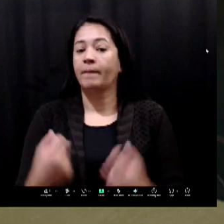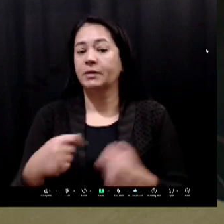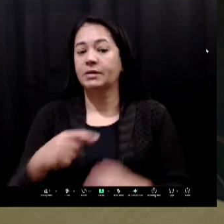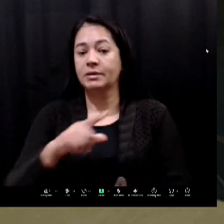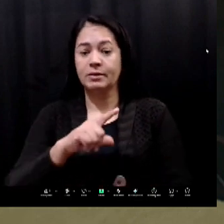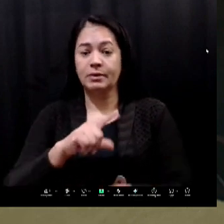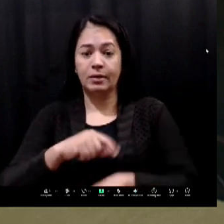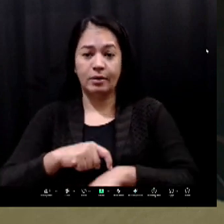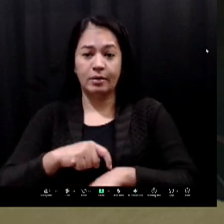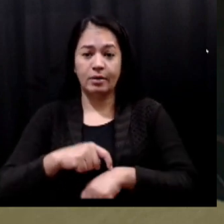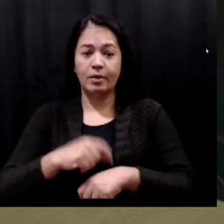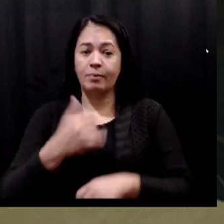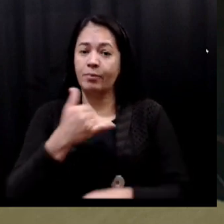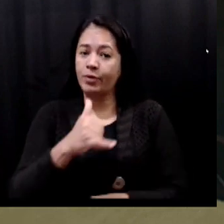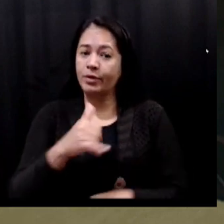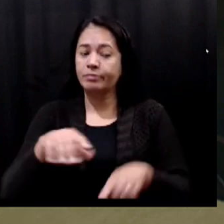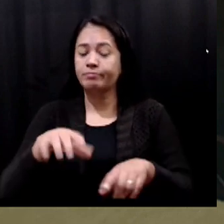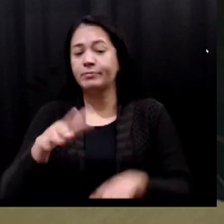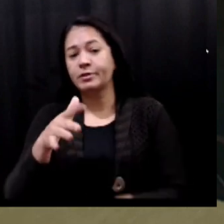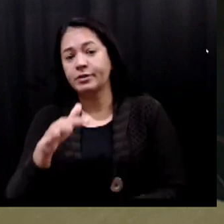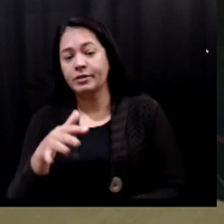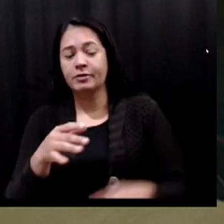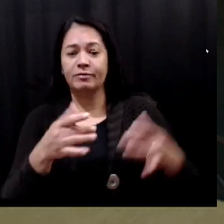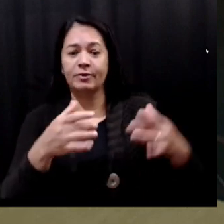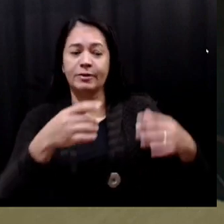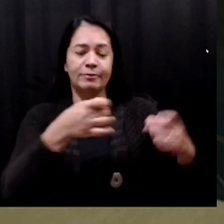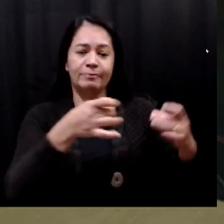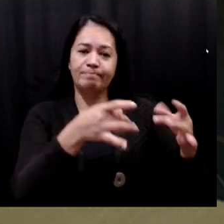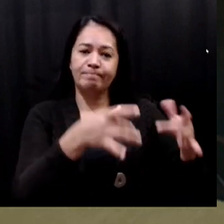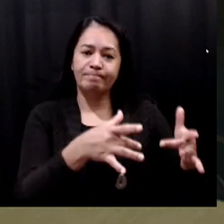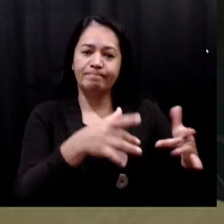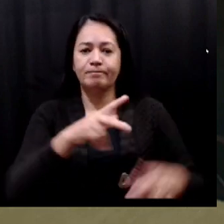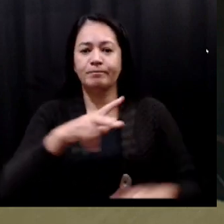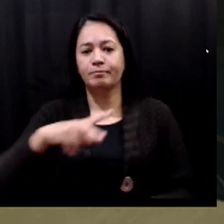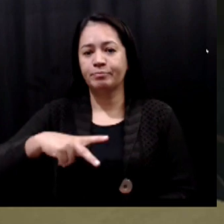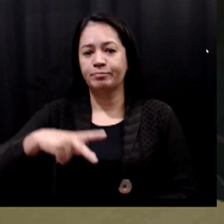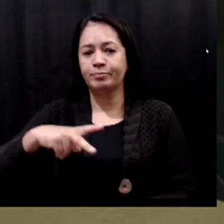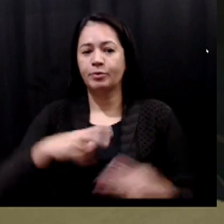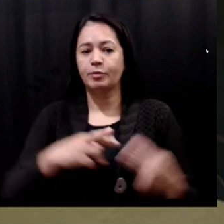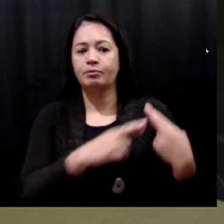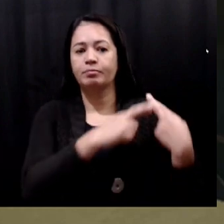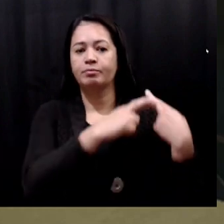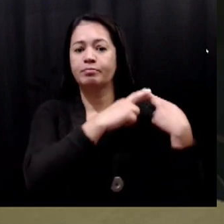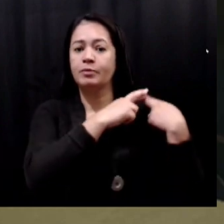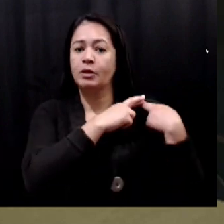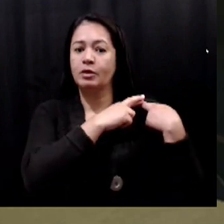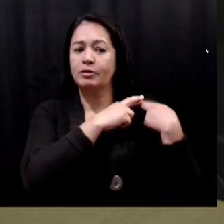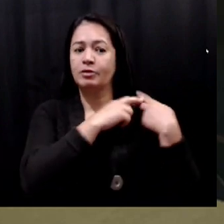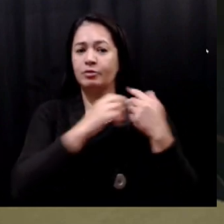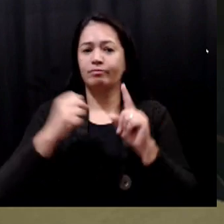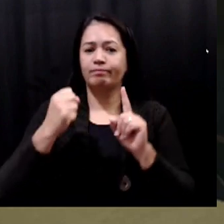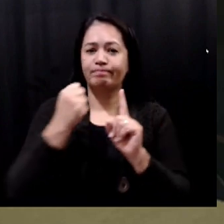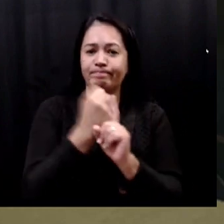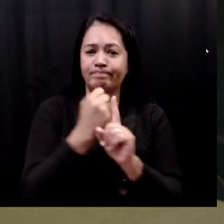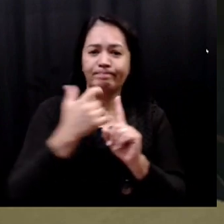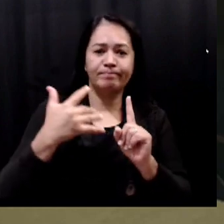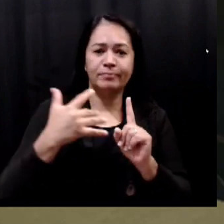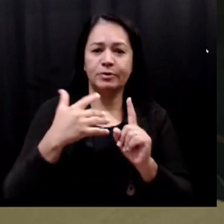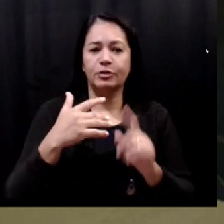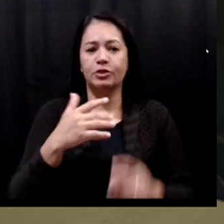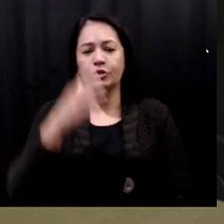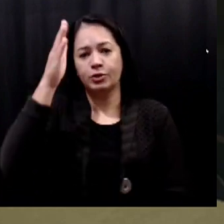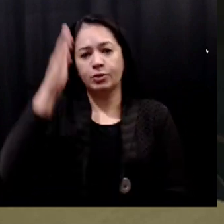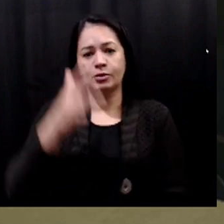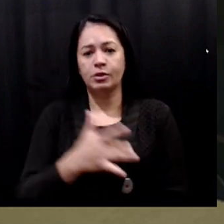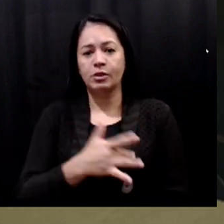muitas vezes renúncias pessoais. É uma responsabilidade que impacta diretamente a saúde física e mental de